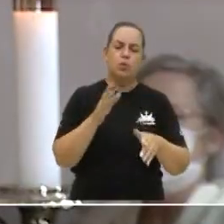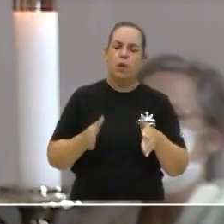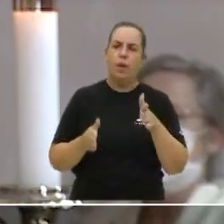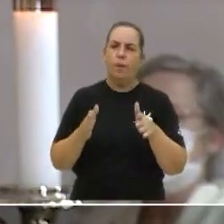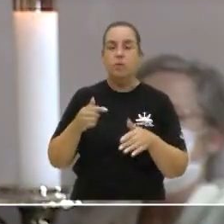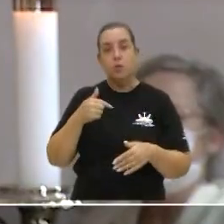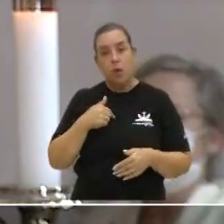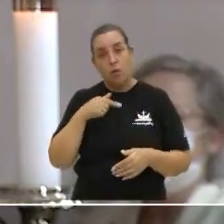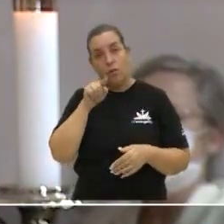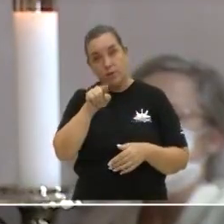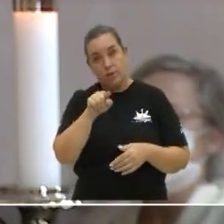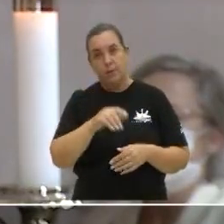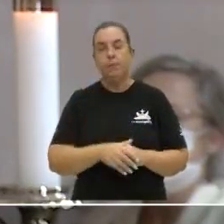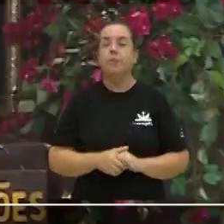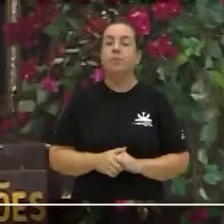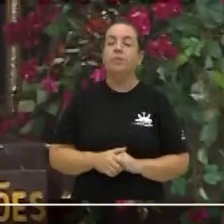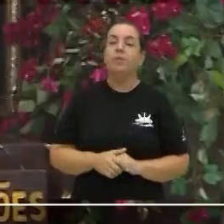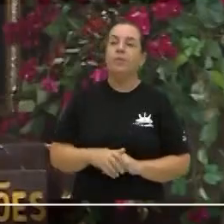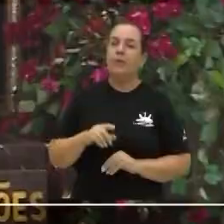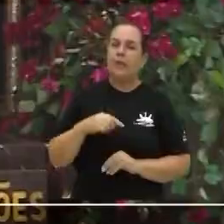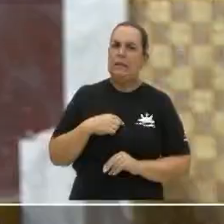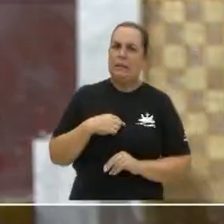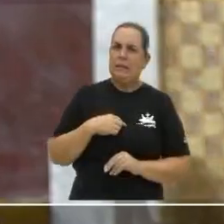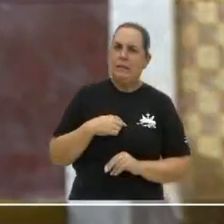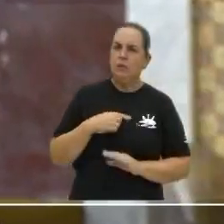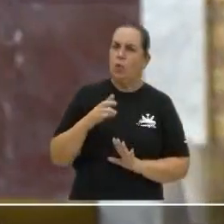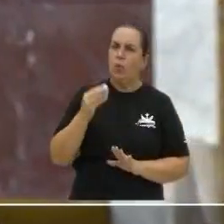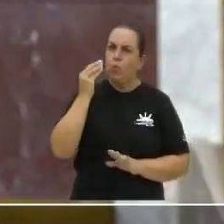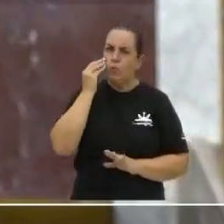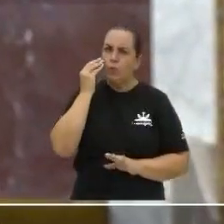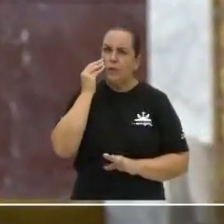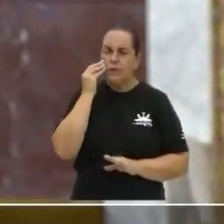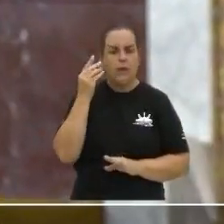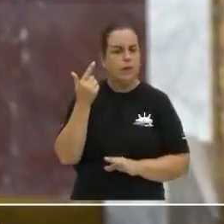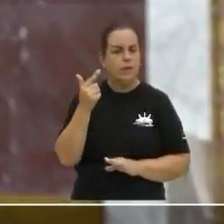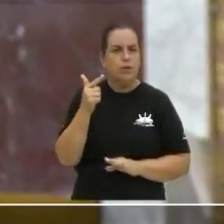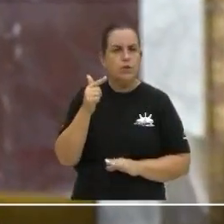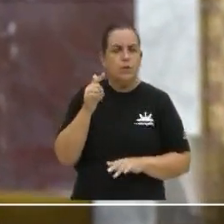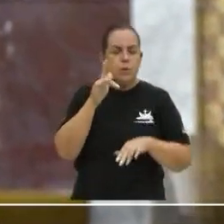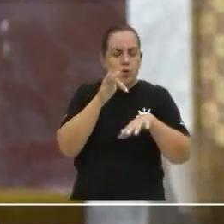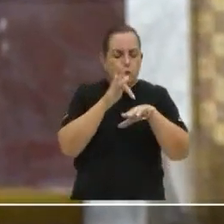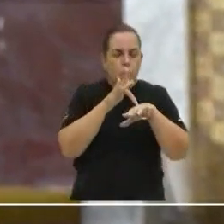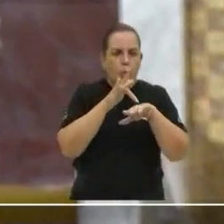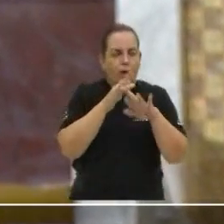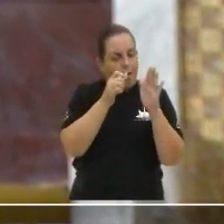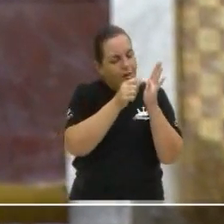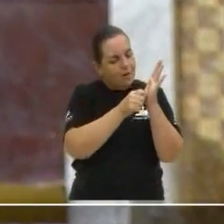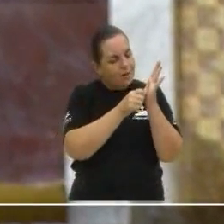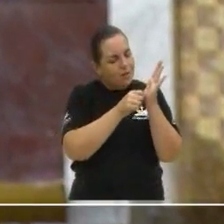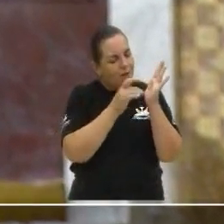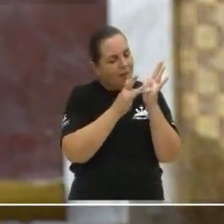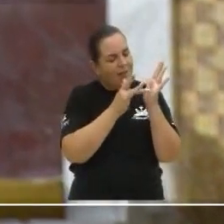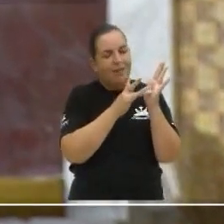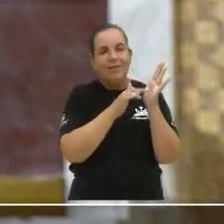Nós, eu e você, não tivemos a oportunidade de tocar as chagas de